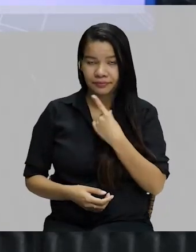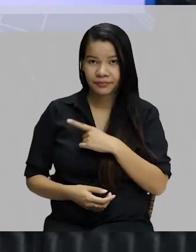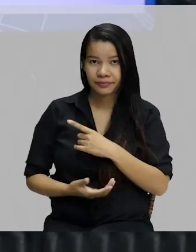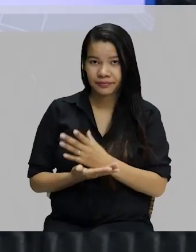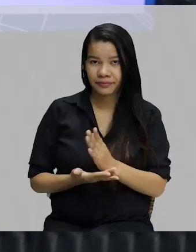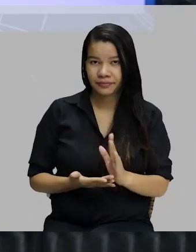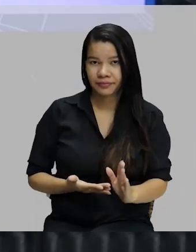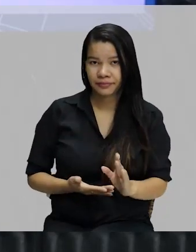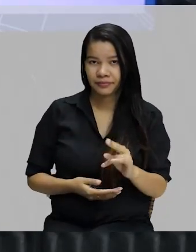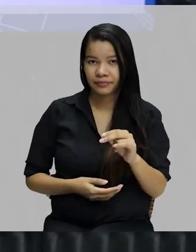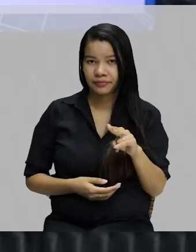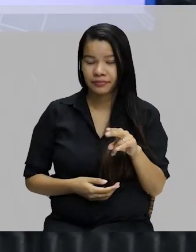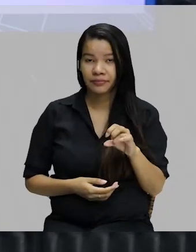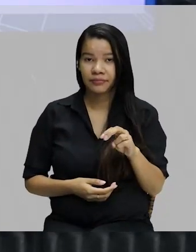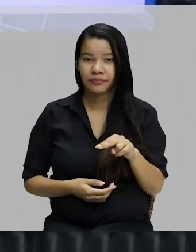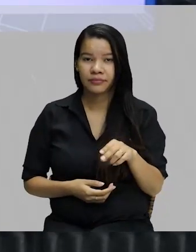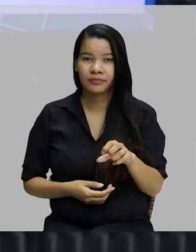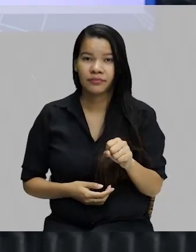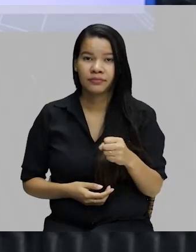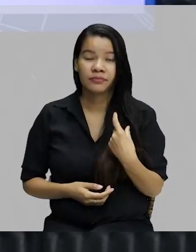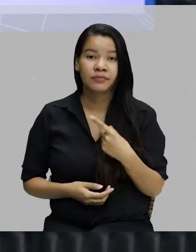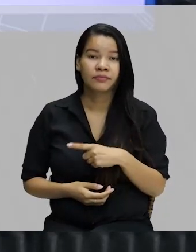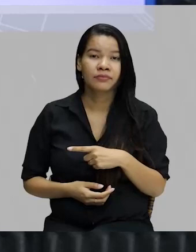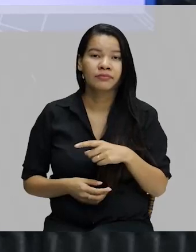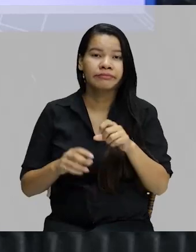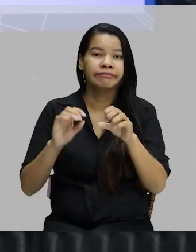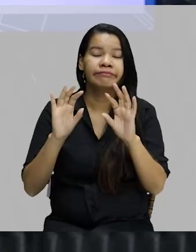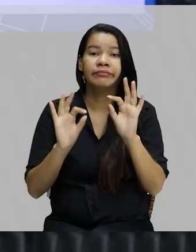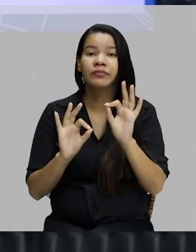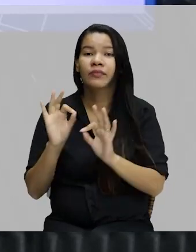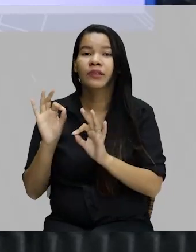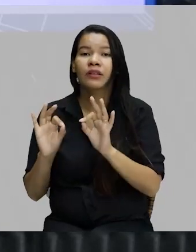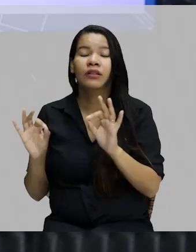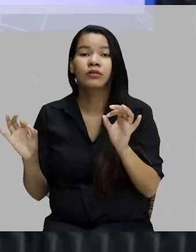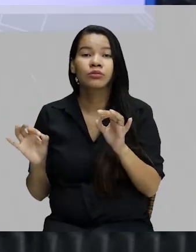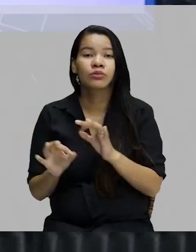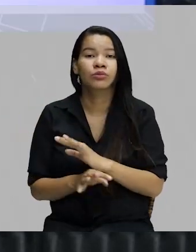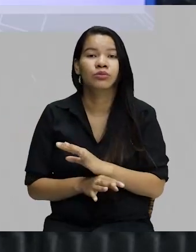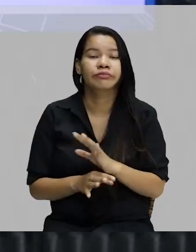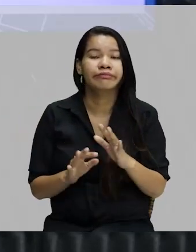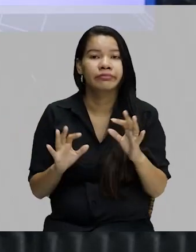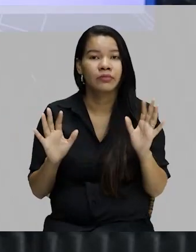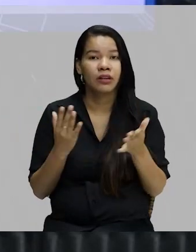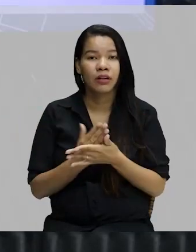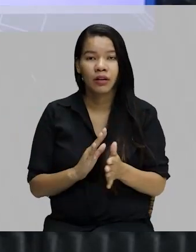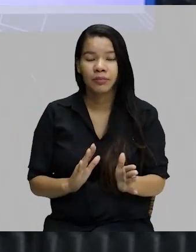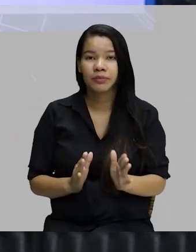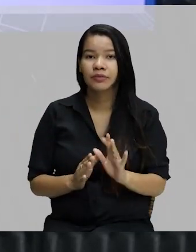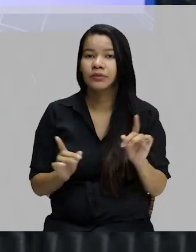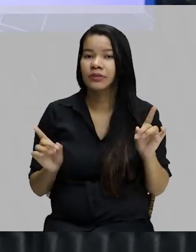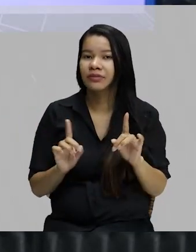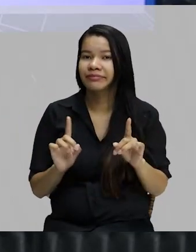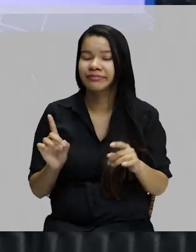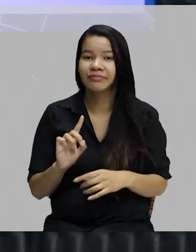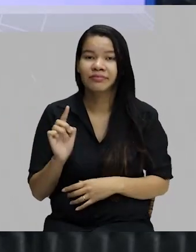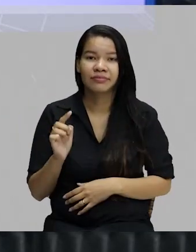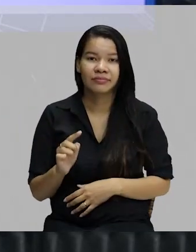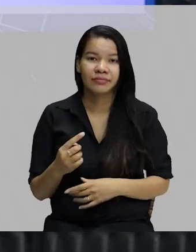Vamos desmontar os reatores, guardar e acabou. Não é assim.